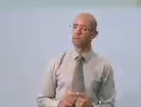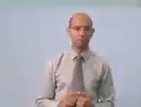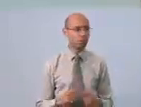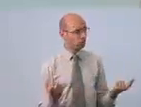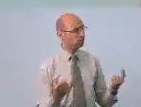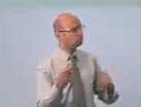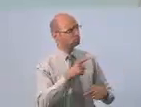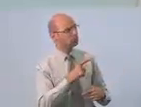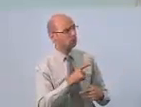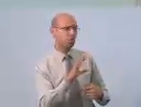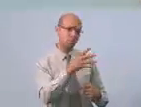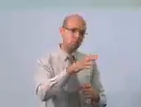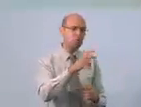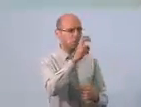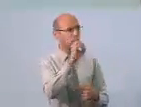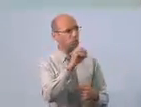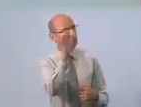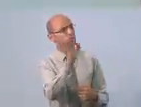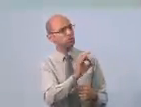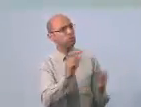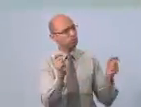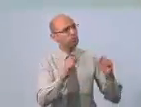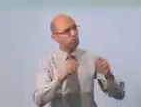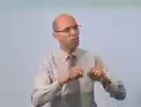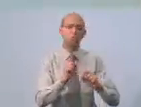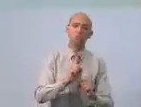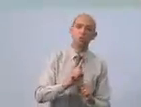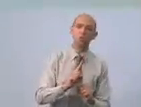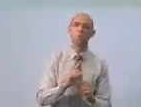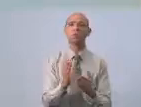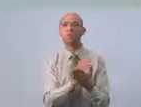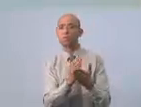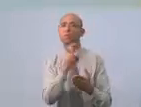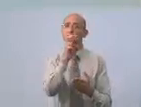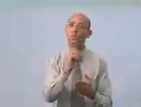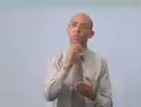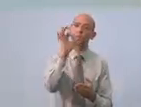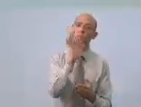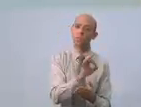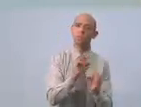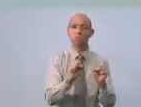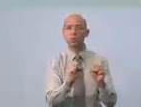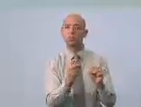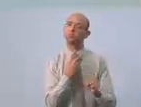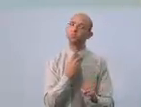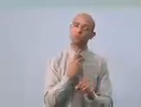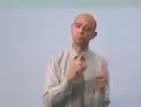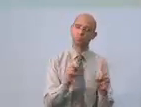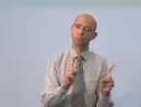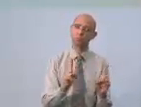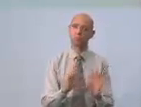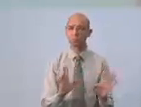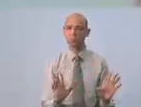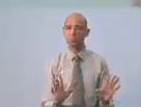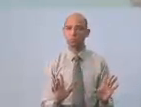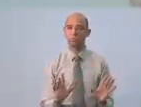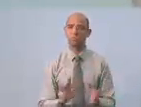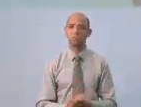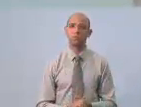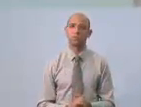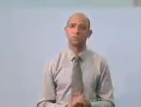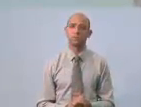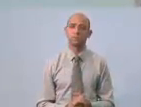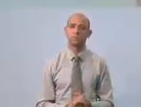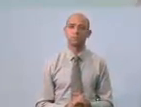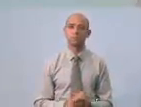tem 50% de possibilidade de ter sessão e 50% de possibilidade de não